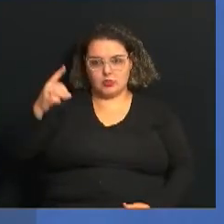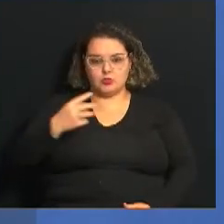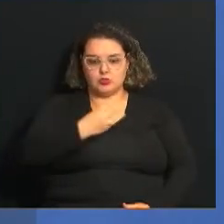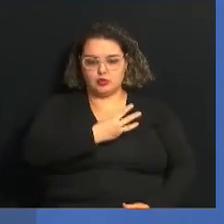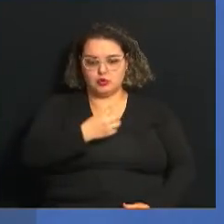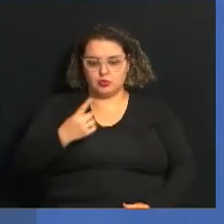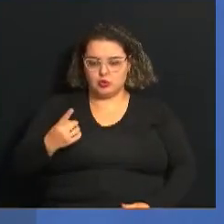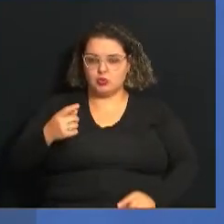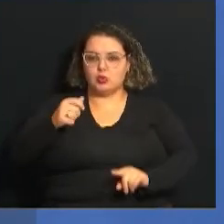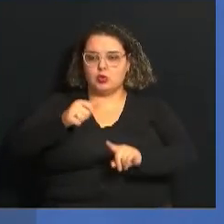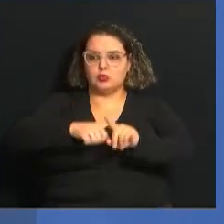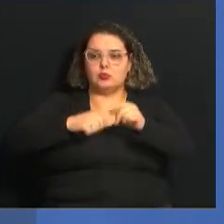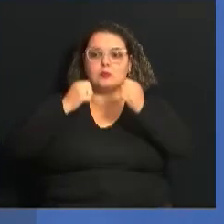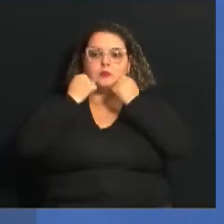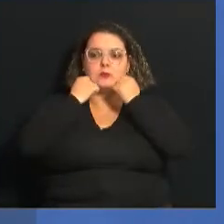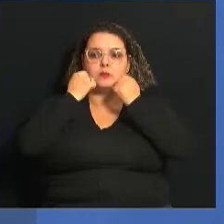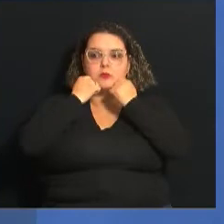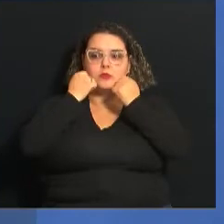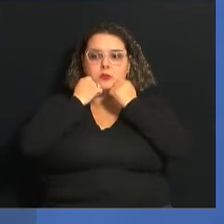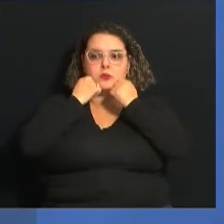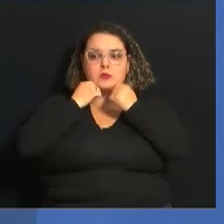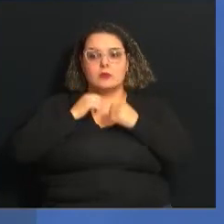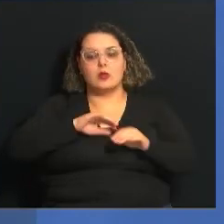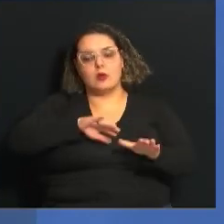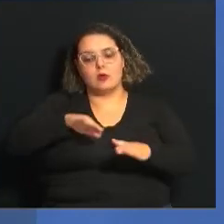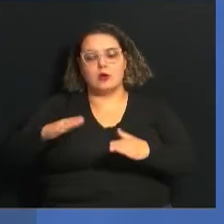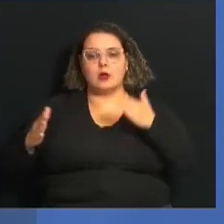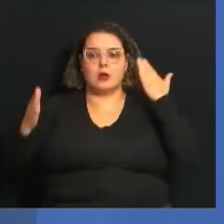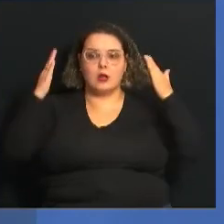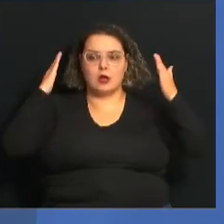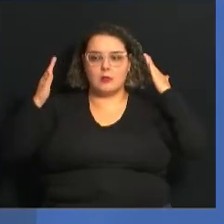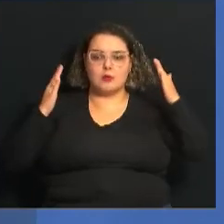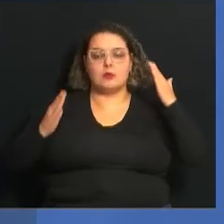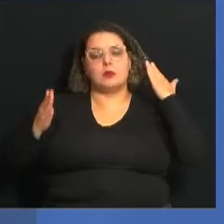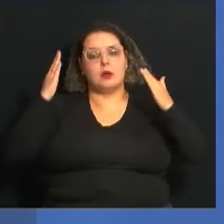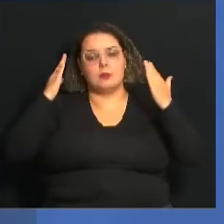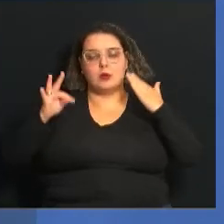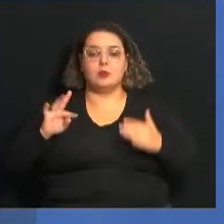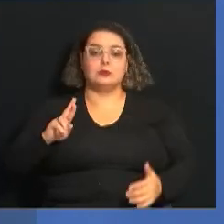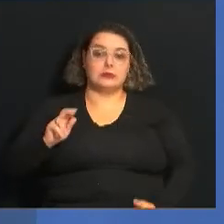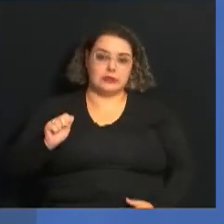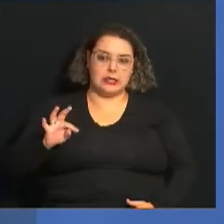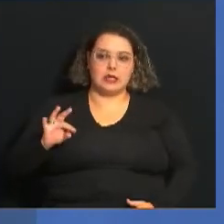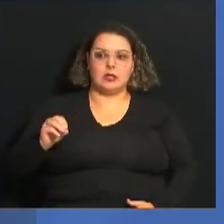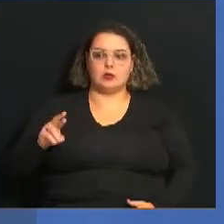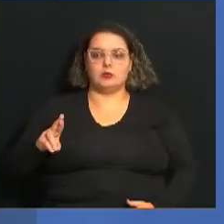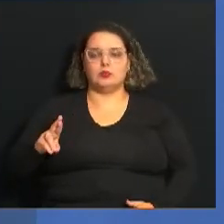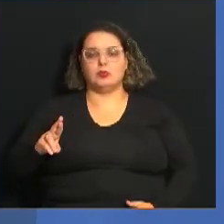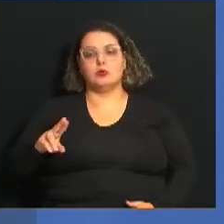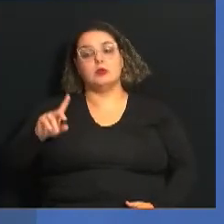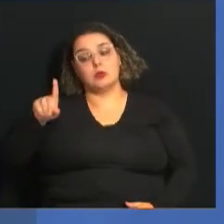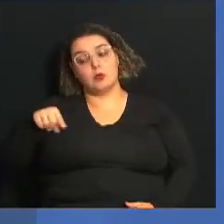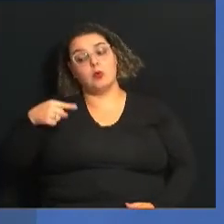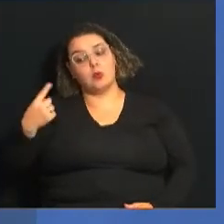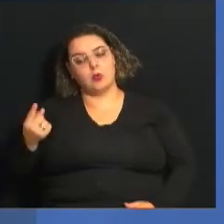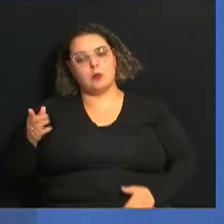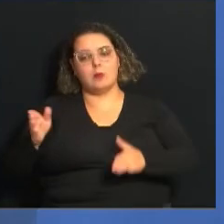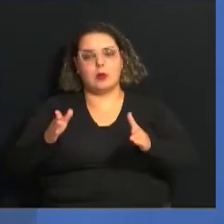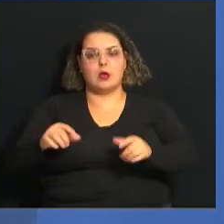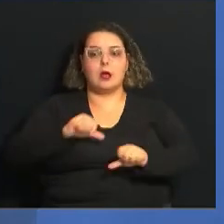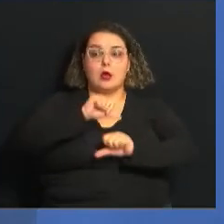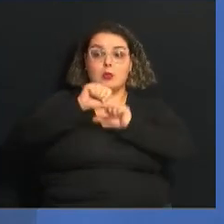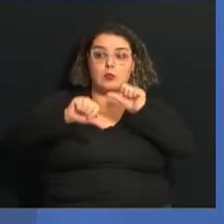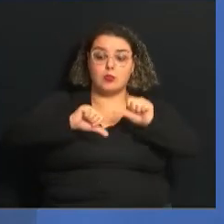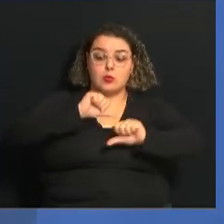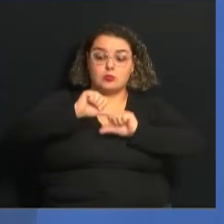de julho, exceto caminhão e caminhão-trator, que tem um outro calendário. A mudança, a gente lembra que